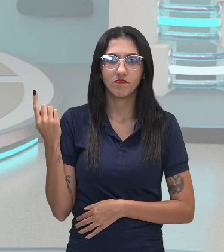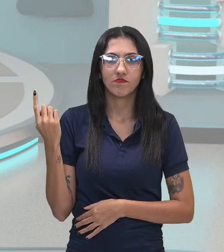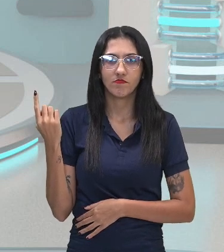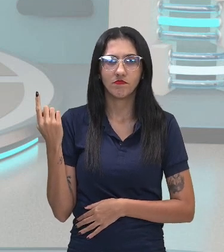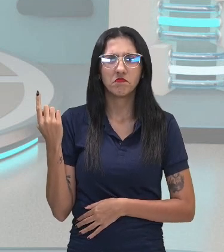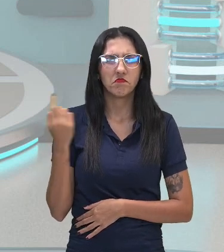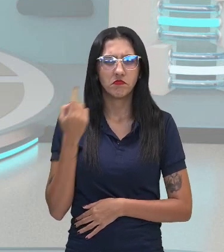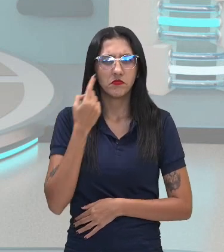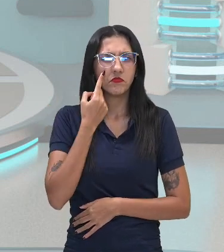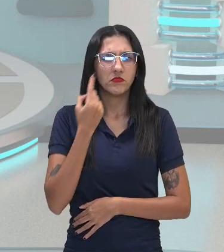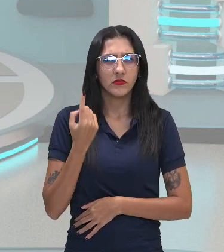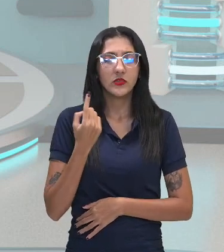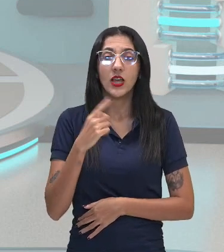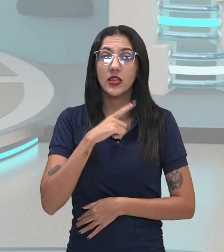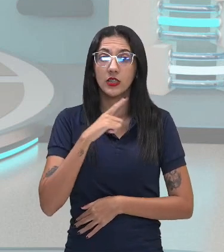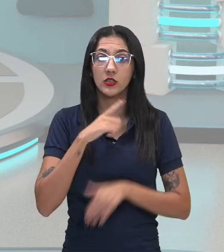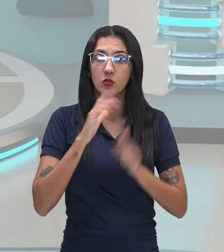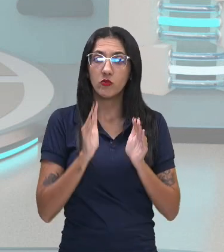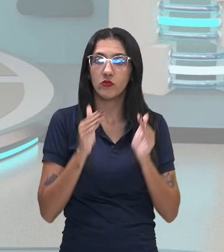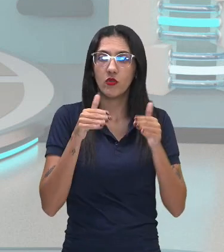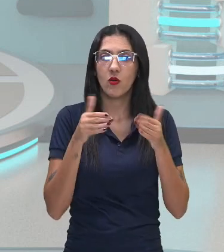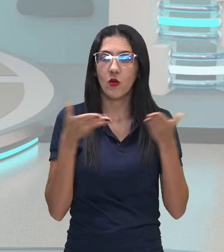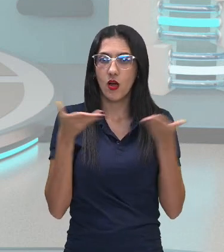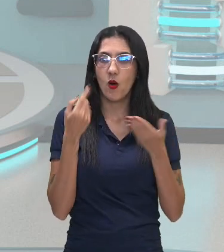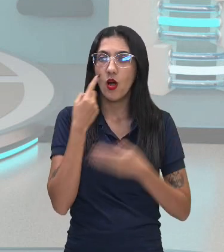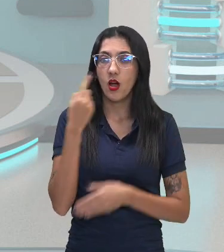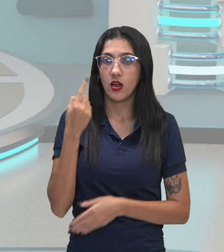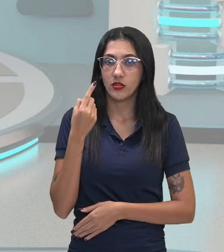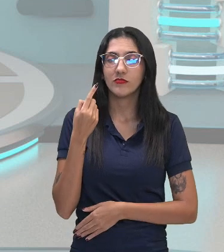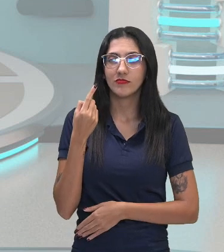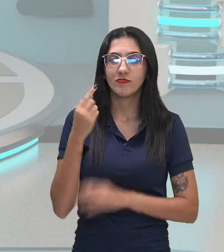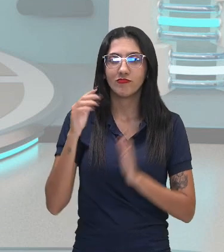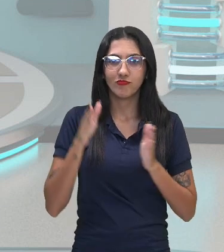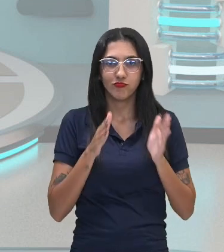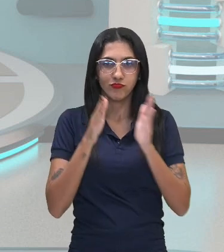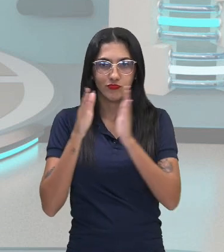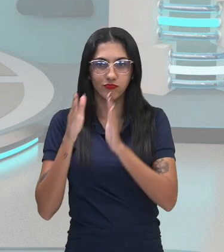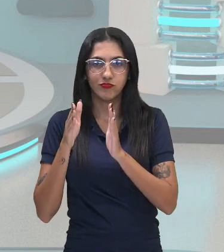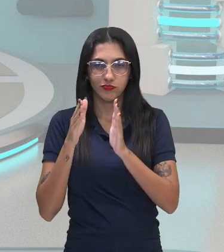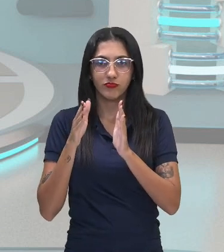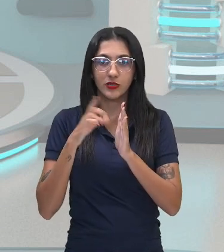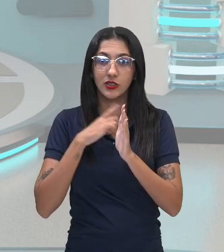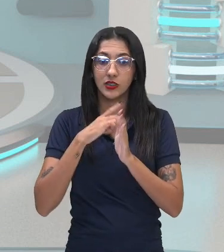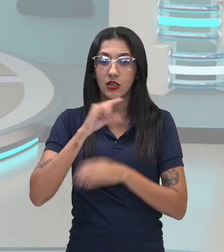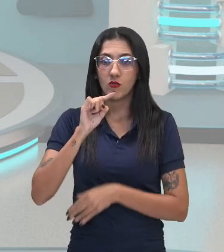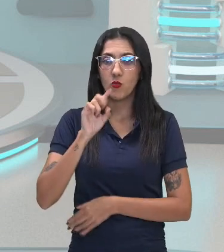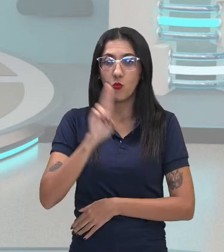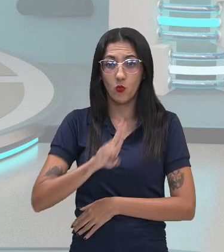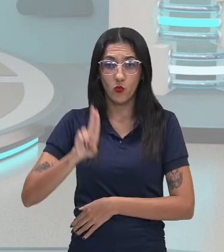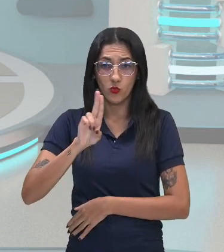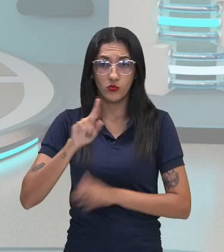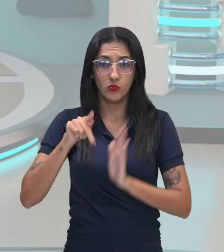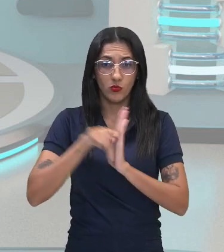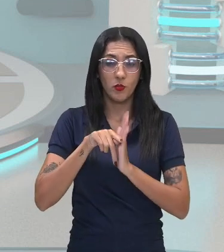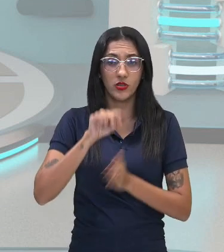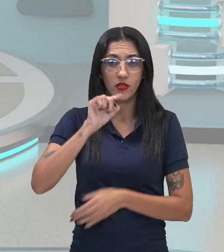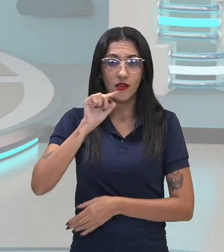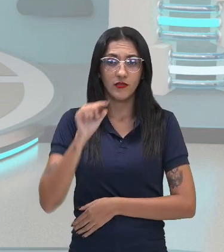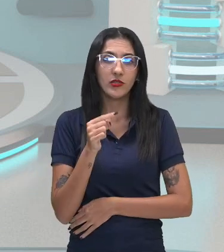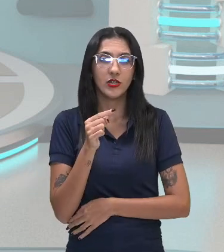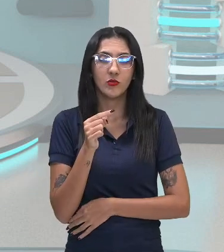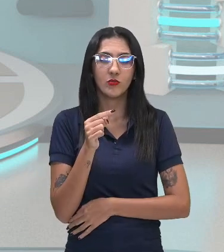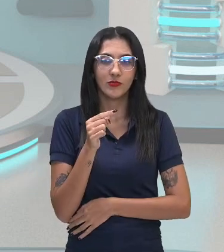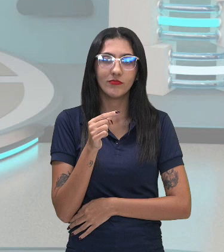vencedora. Olha a ênfase que foi dado nessa segunda parte. Uma vencedora. Então, você percebe